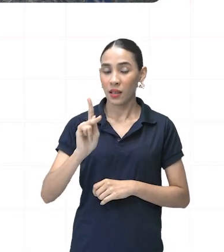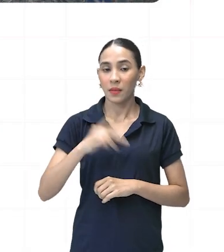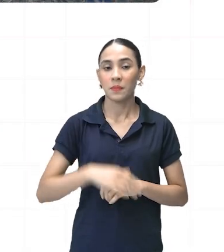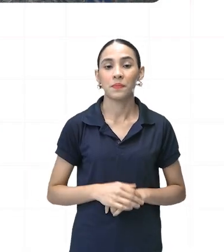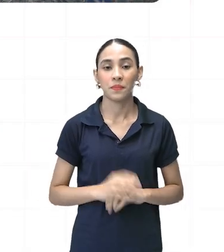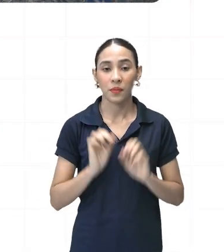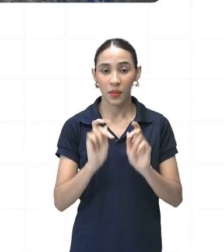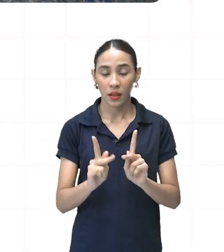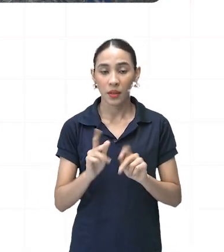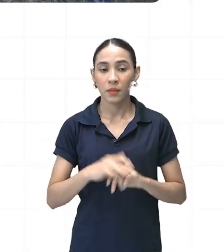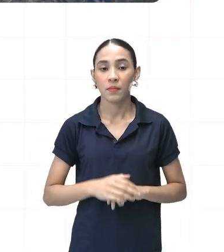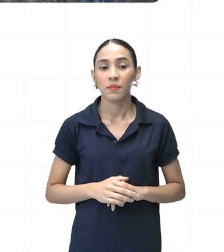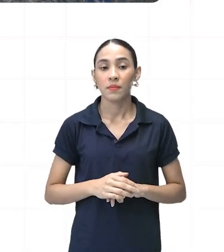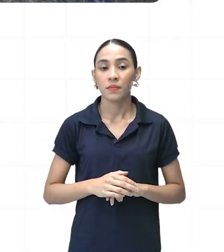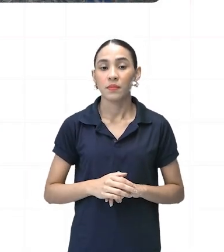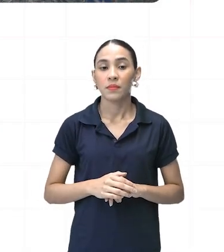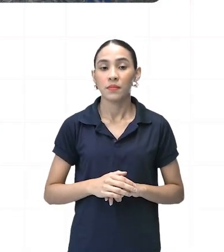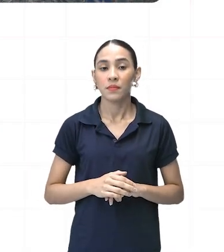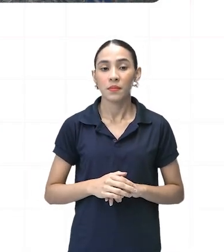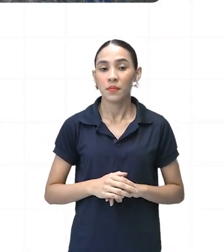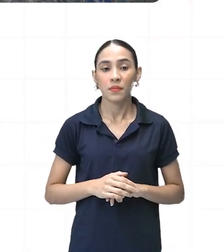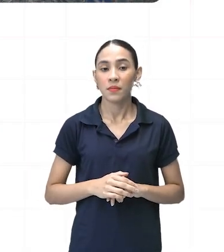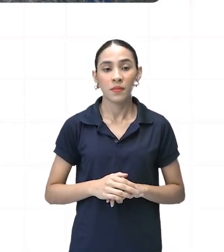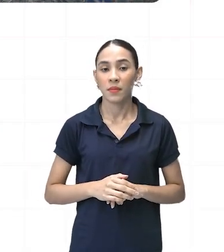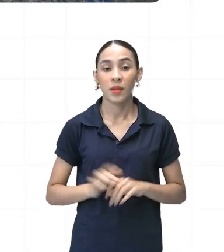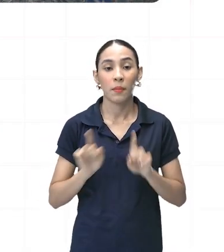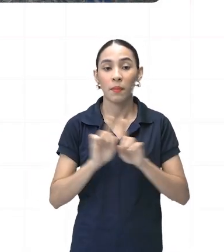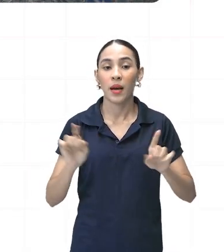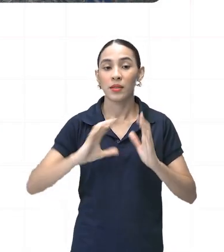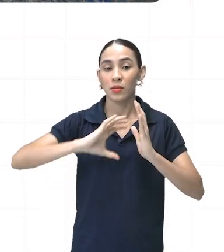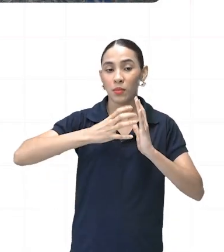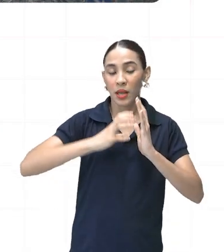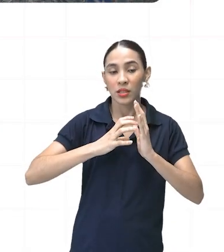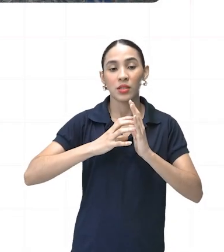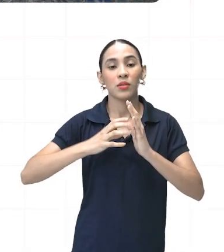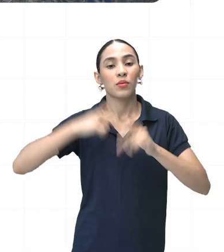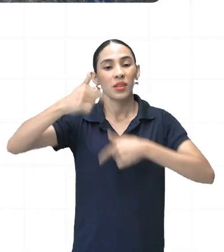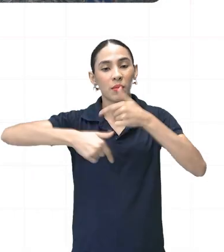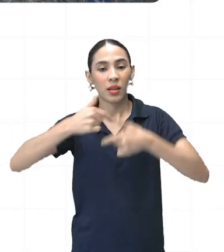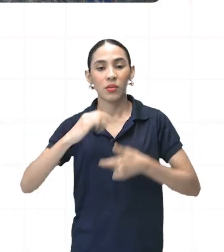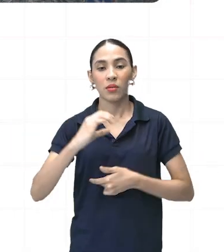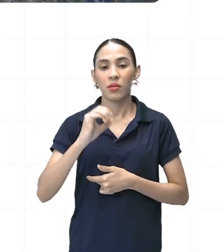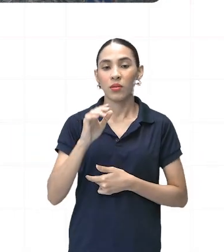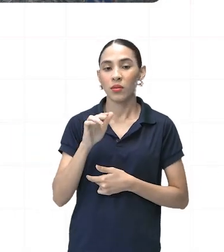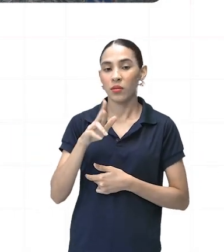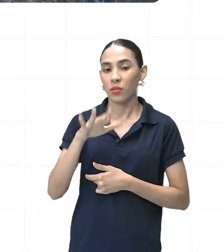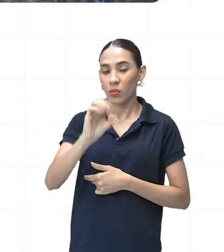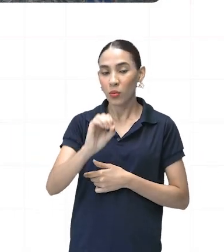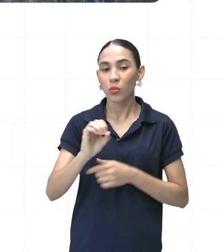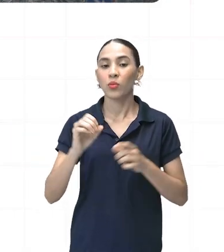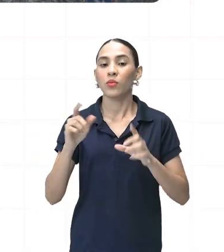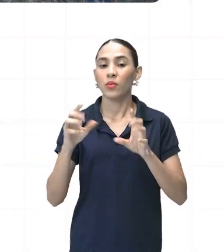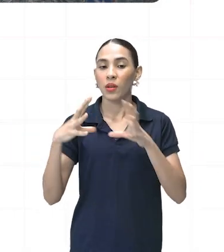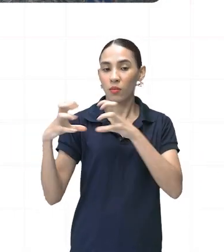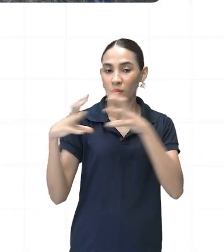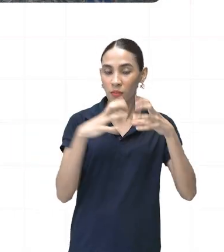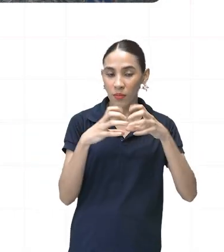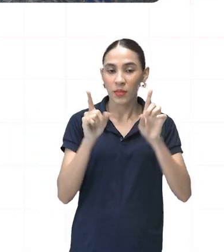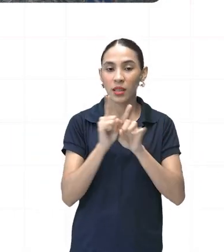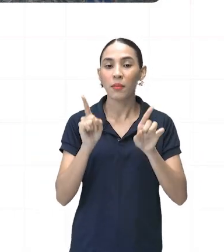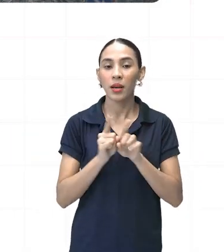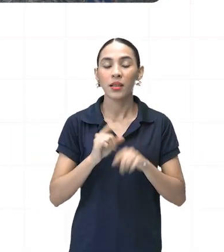PKK, tá certo, gente? Esse Partido dos Trabalhadores Curdos, eles realmente entram em conflito nessas